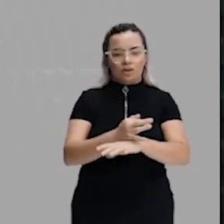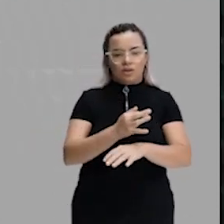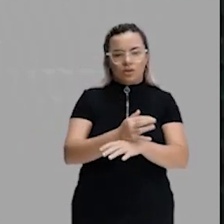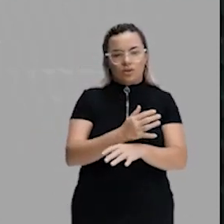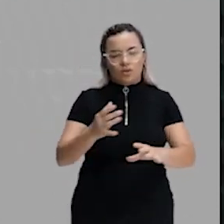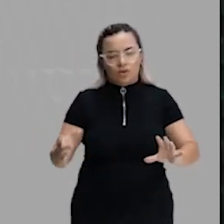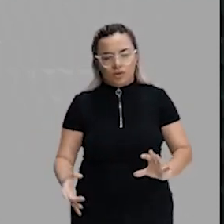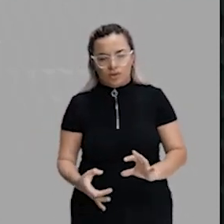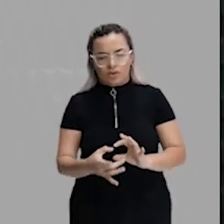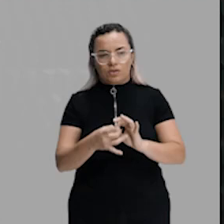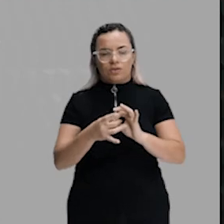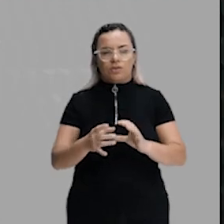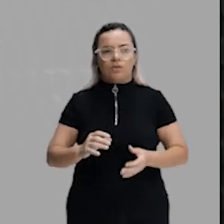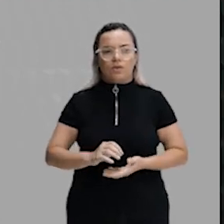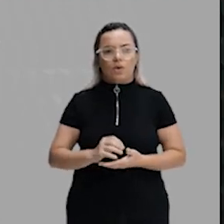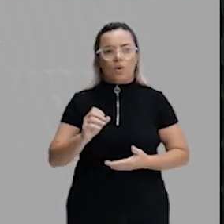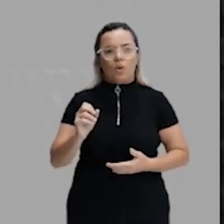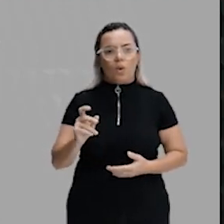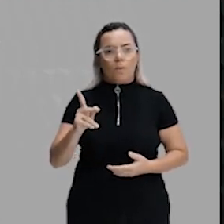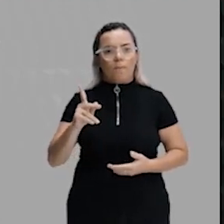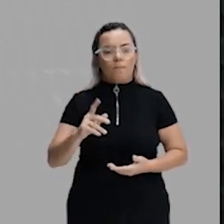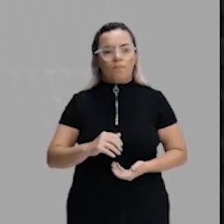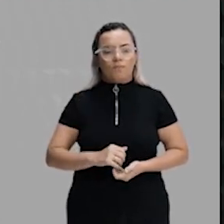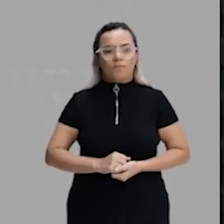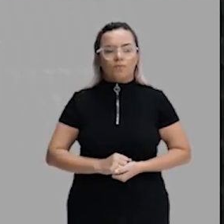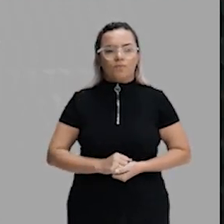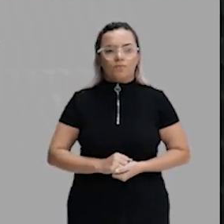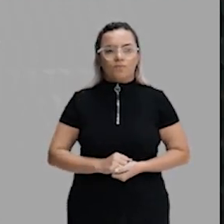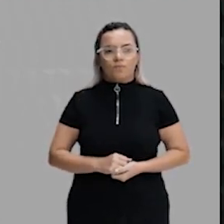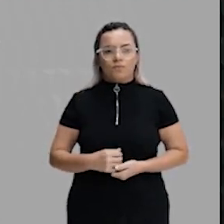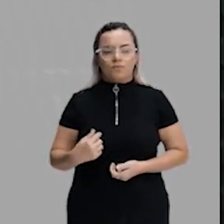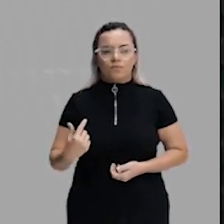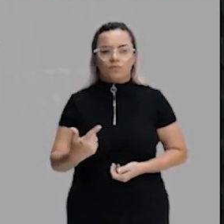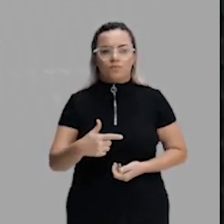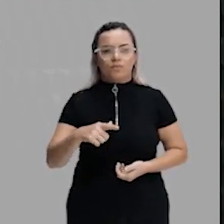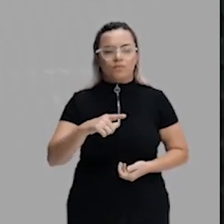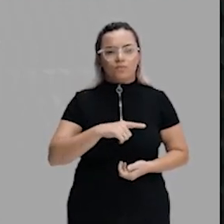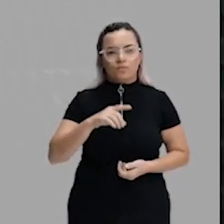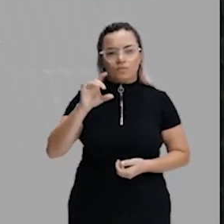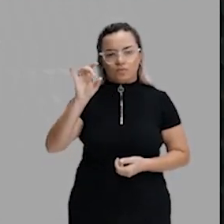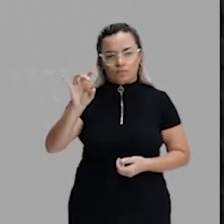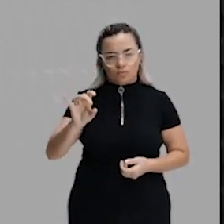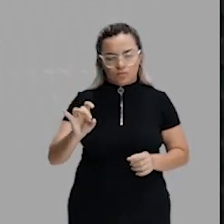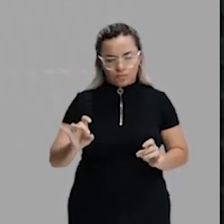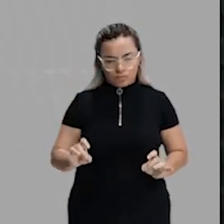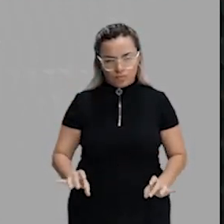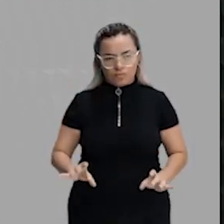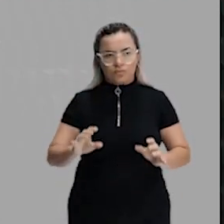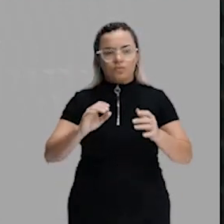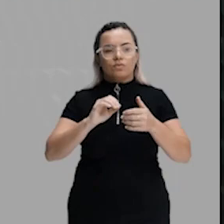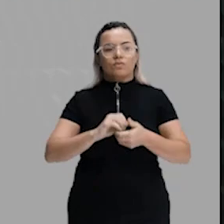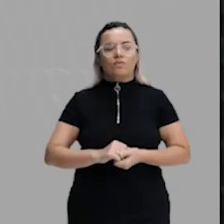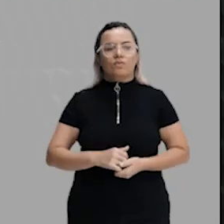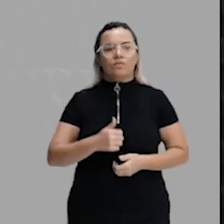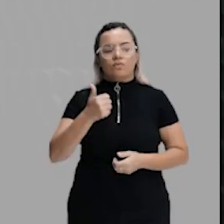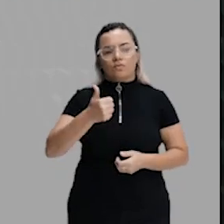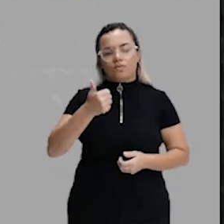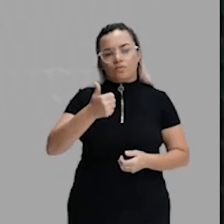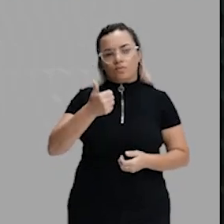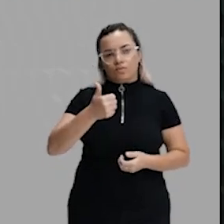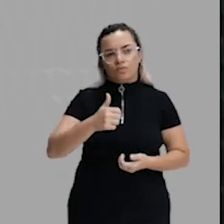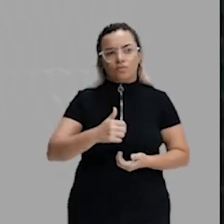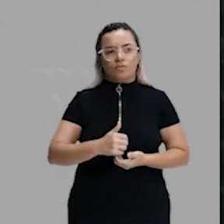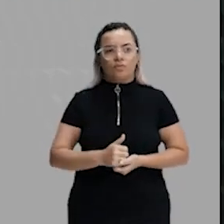associados. Ok? Bom, aqui nós vamos ter também casos especiais. O primeiro caso é quando,